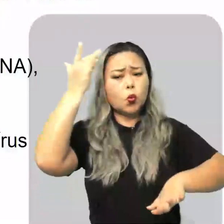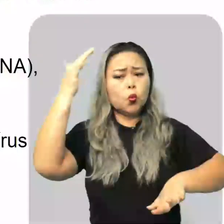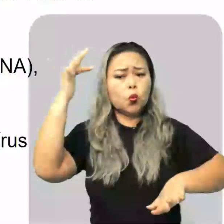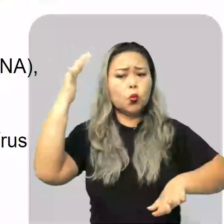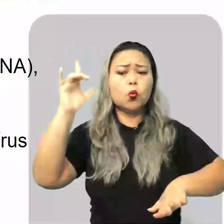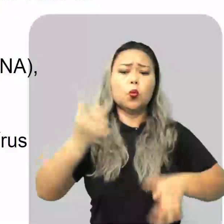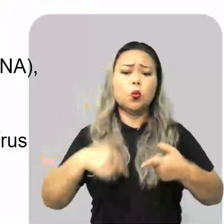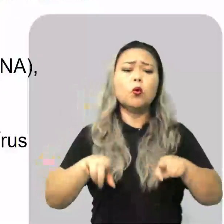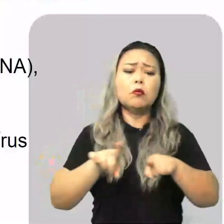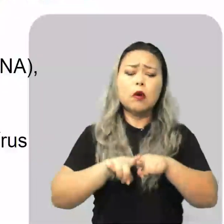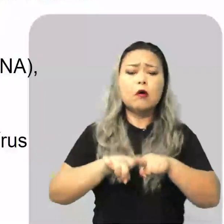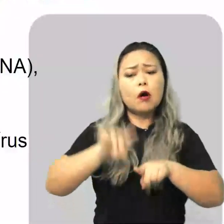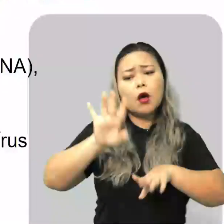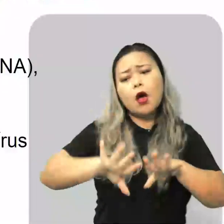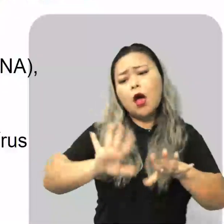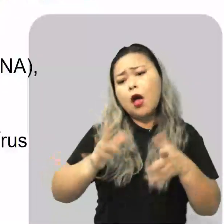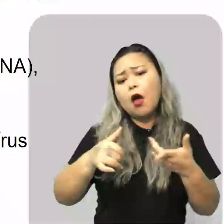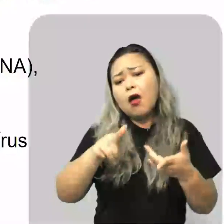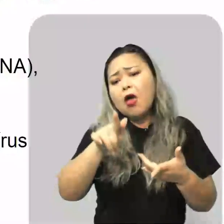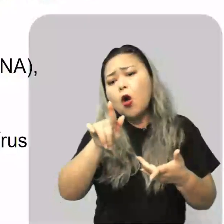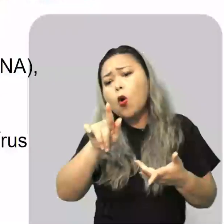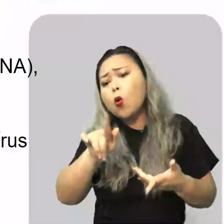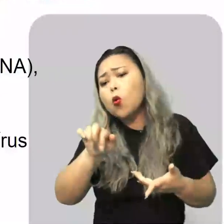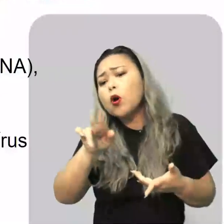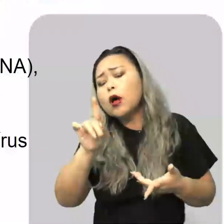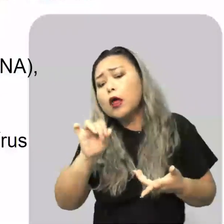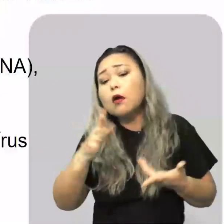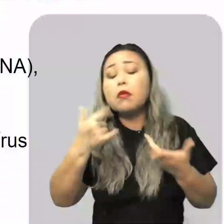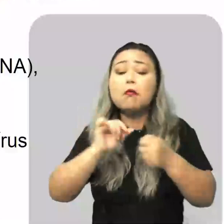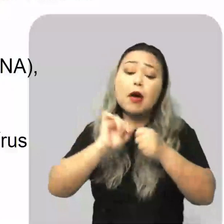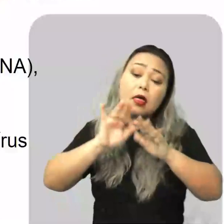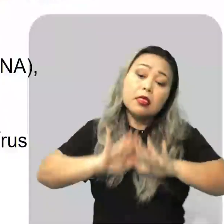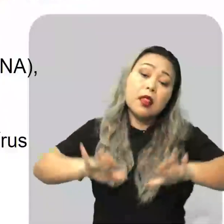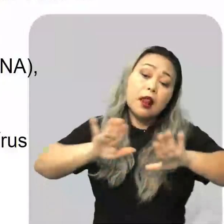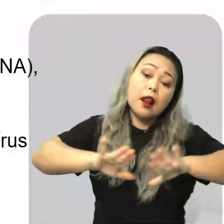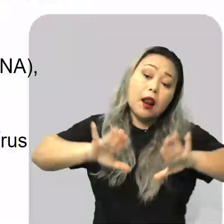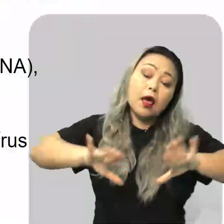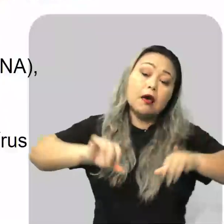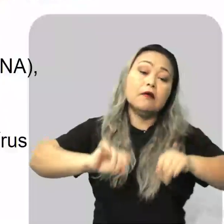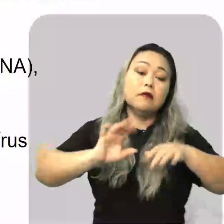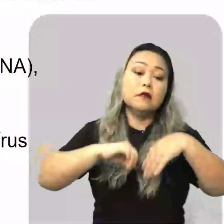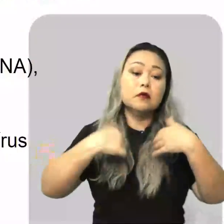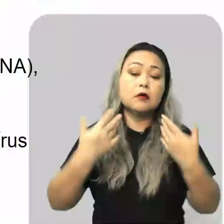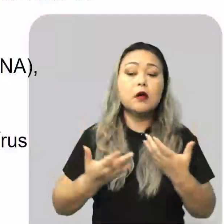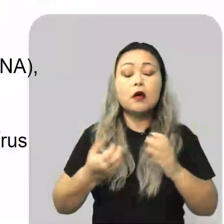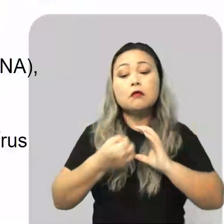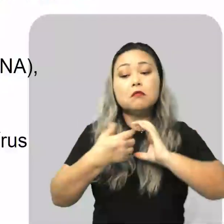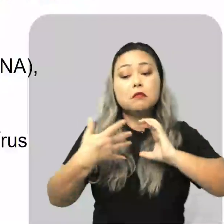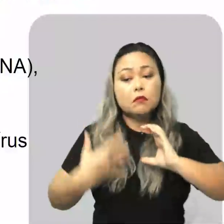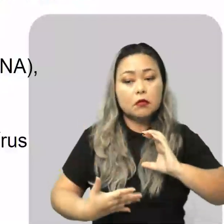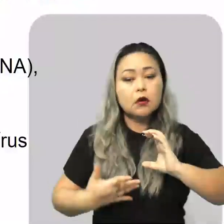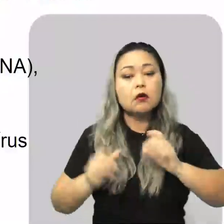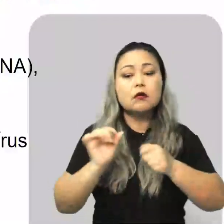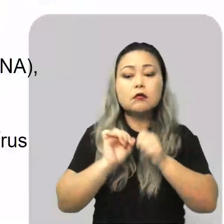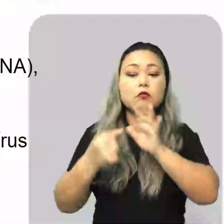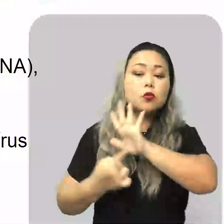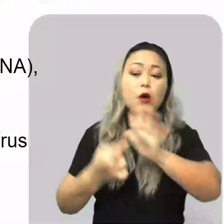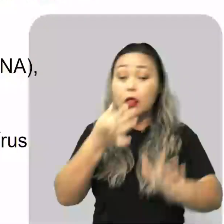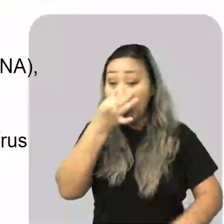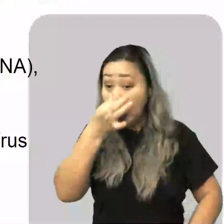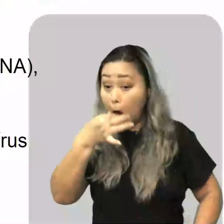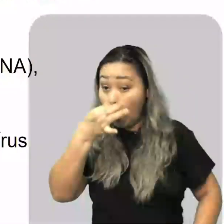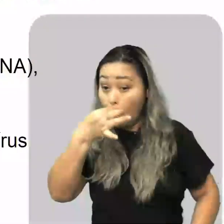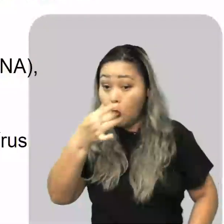cabeça, tá? Mas é como se fosse uma gripe mais leve, mais branda, tá? Com a característica mesmo é manifestar essa